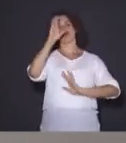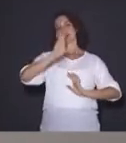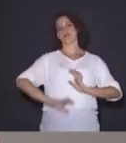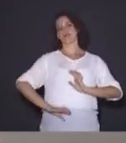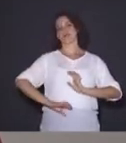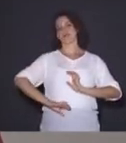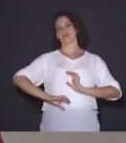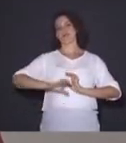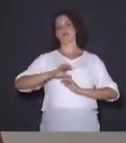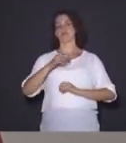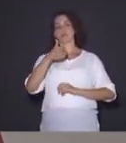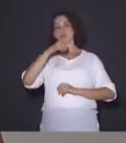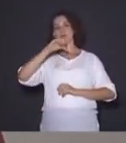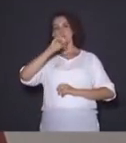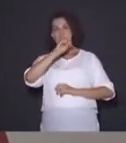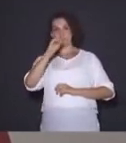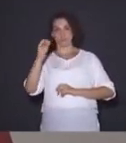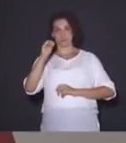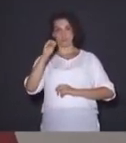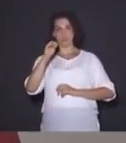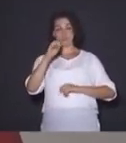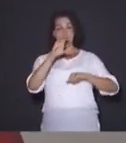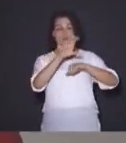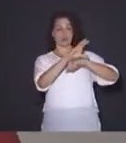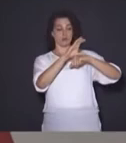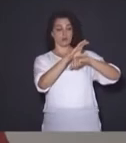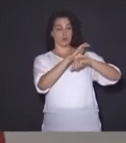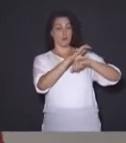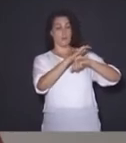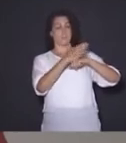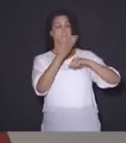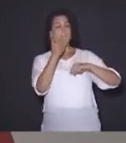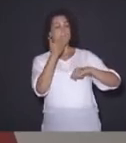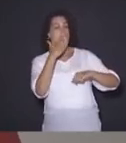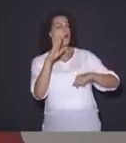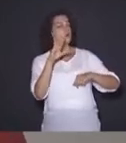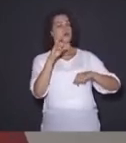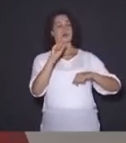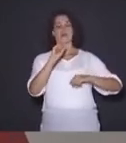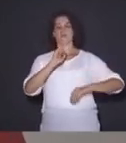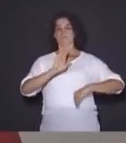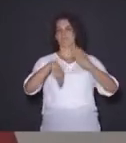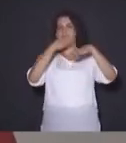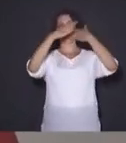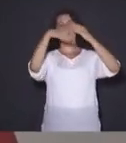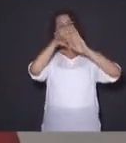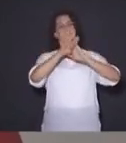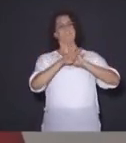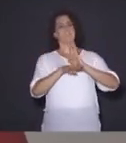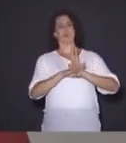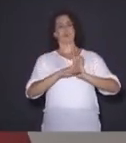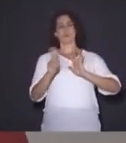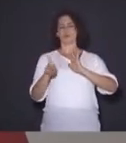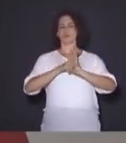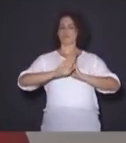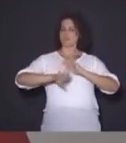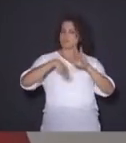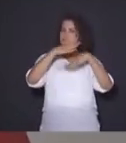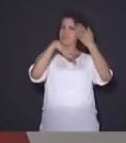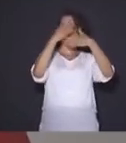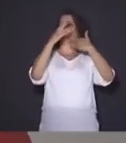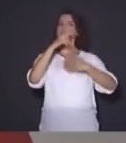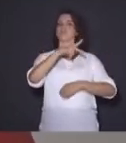tinha uma promessa de desenvolvimento um programa de desenvolvimento do país ao mesmo